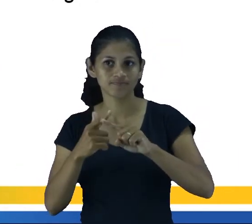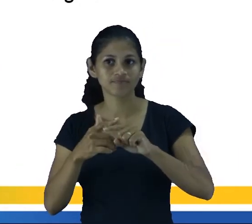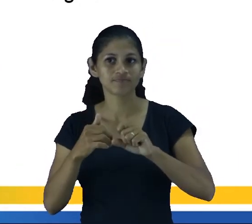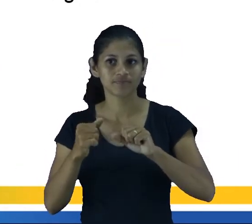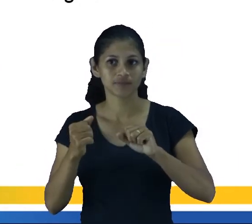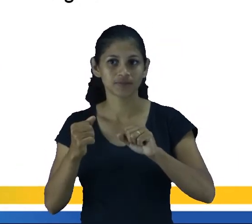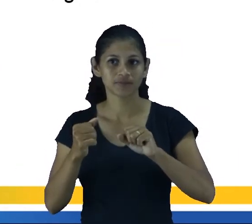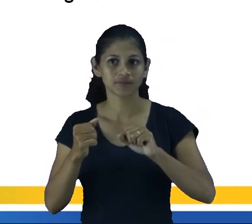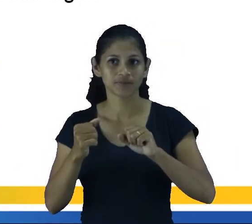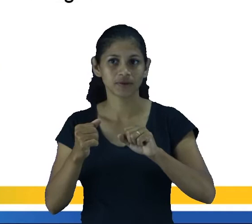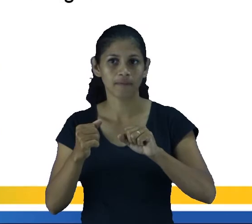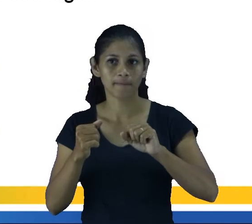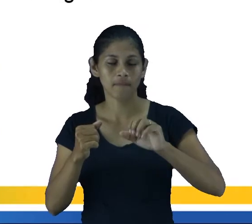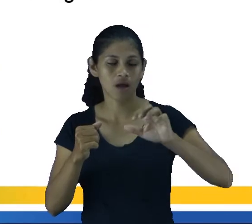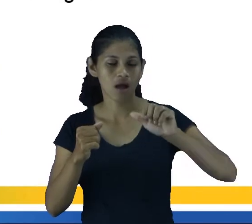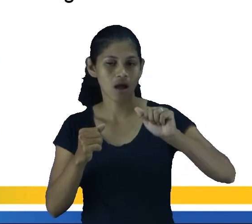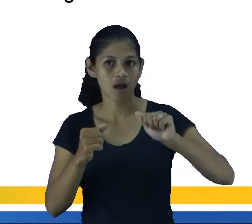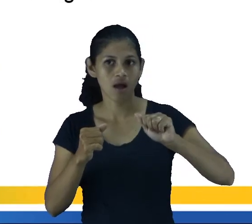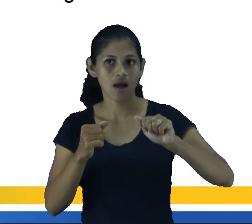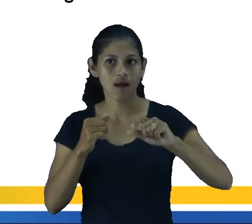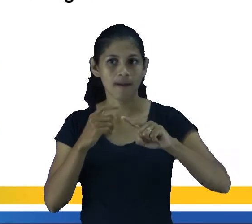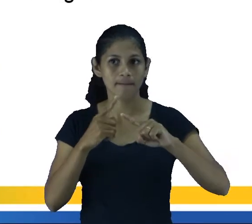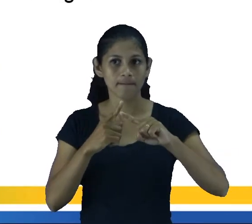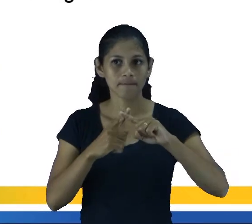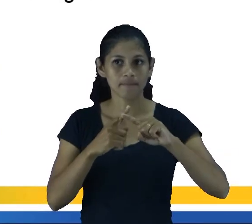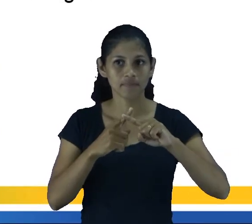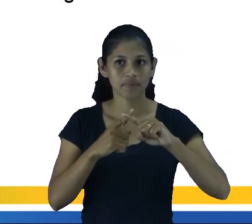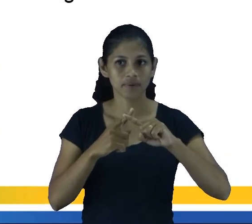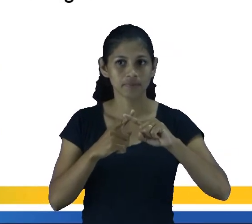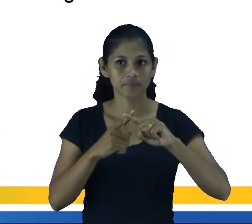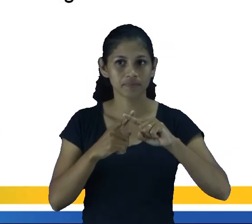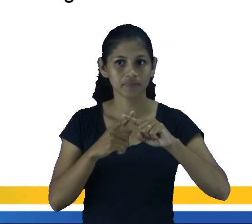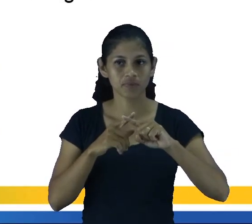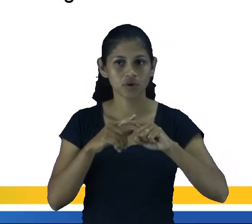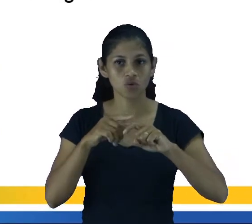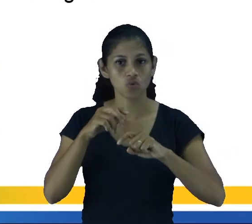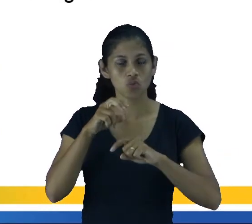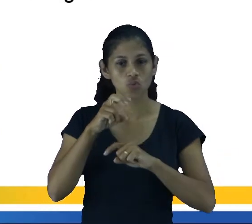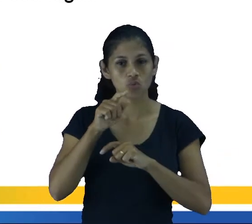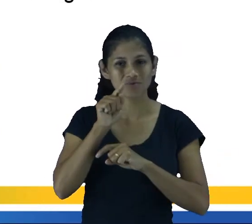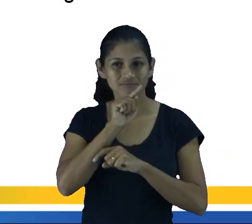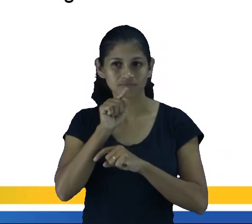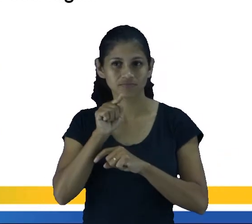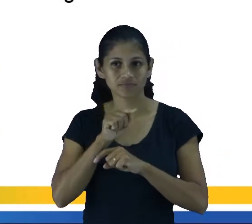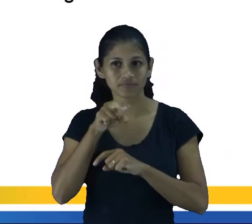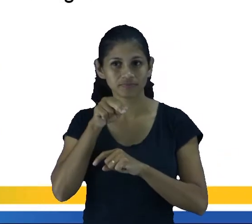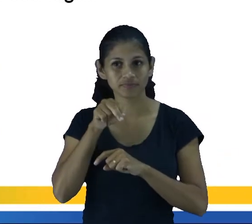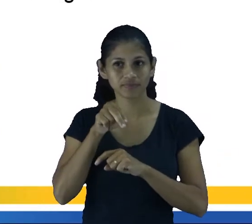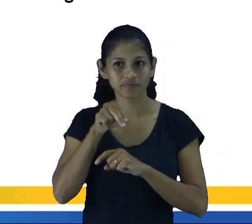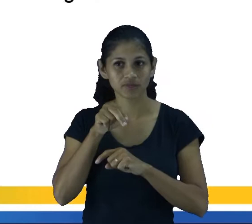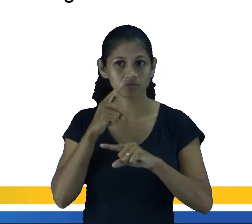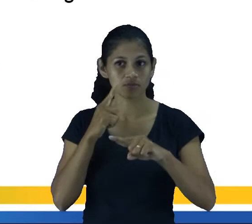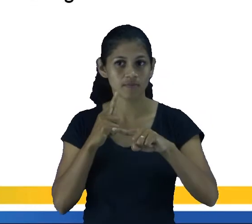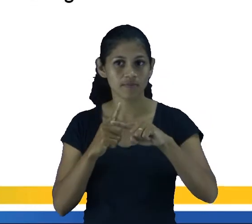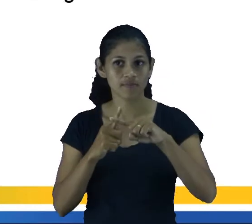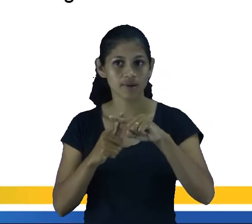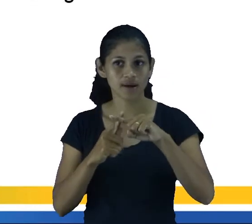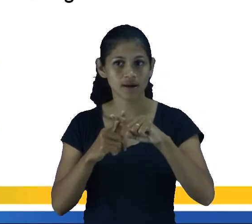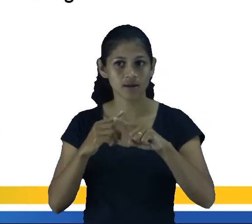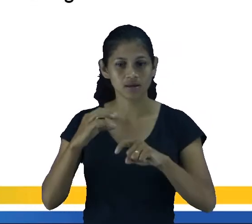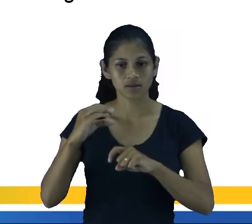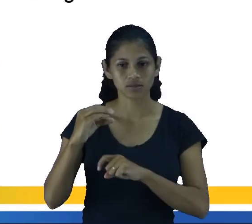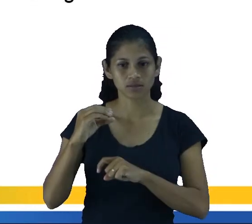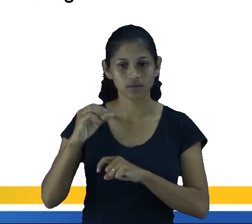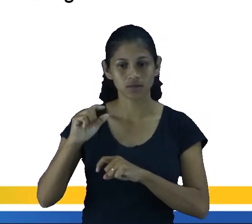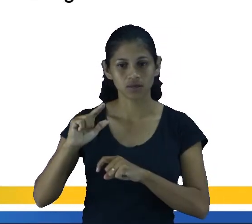átomos de cloro e um átomo de cobre. Então, o zinco, ele vai fazer o quê? Ele vai tomar o lugar ali do cobre. Então, ele fica